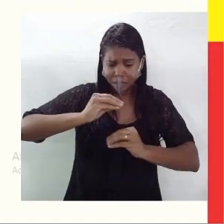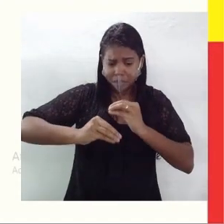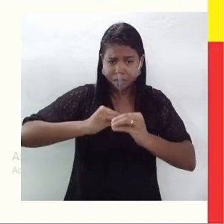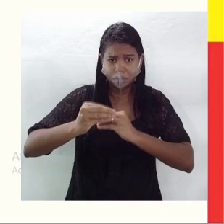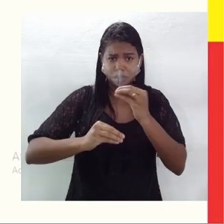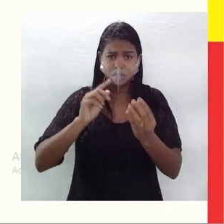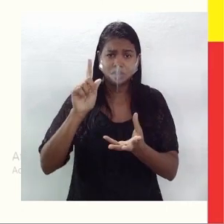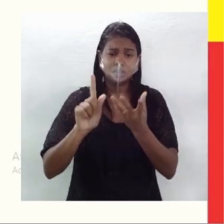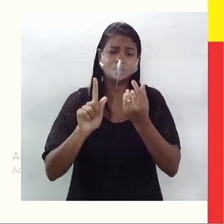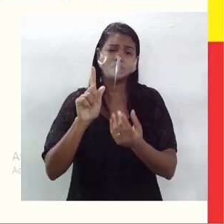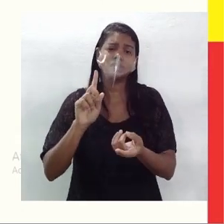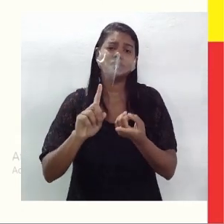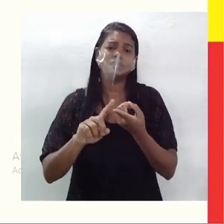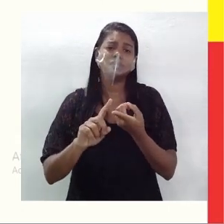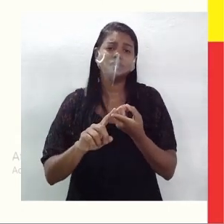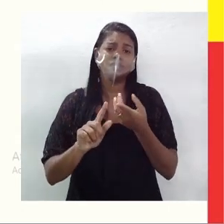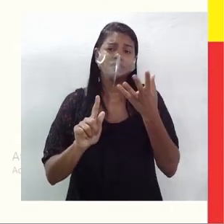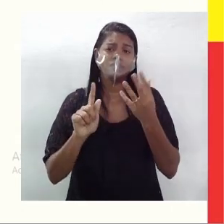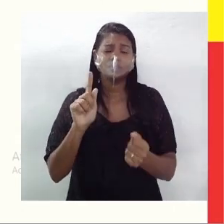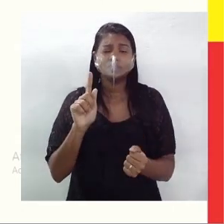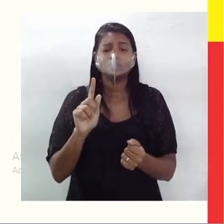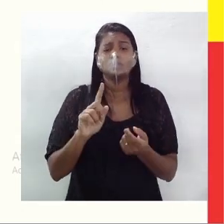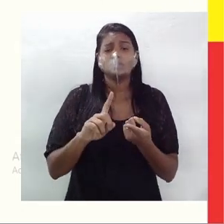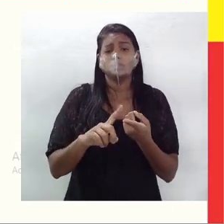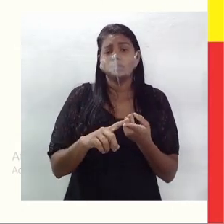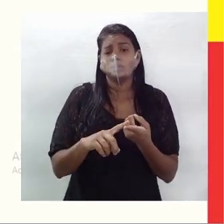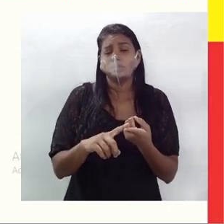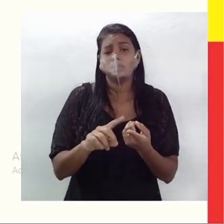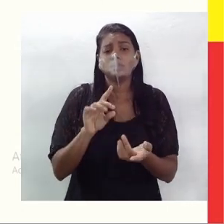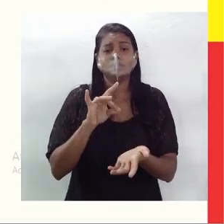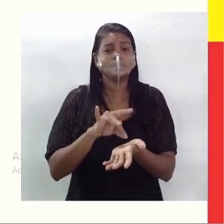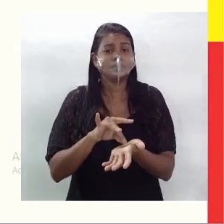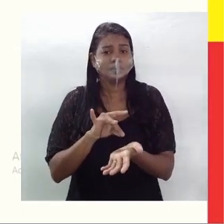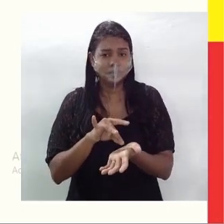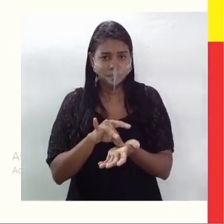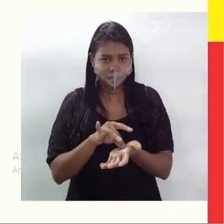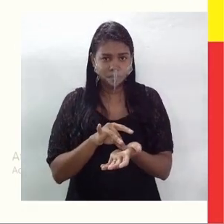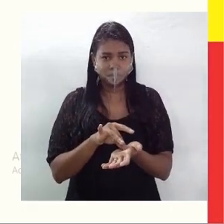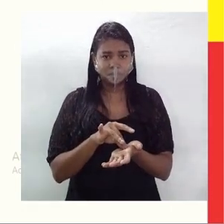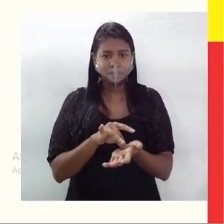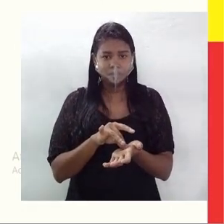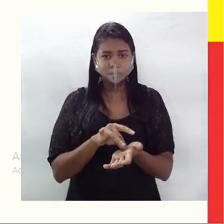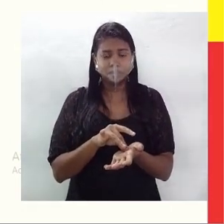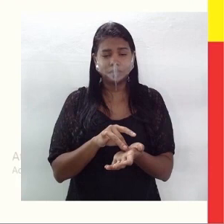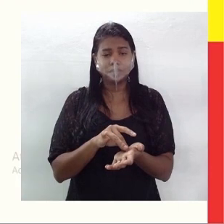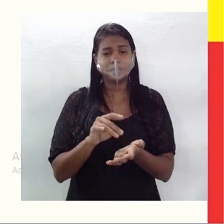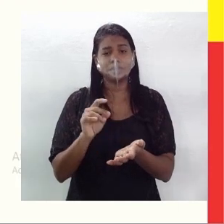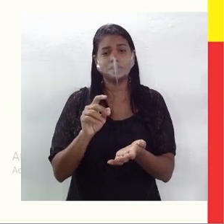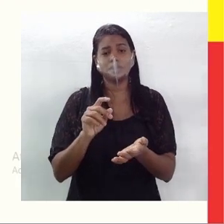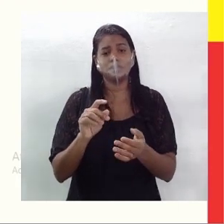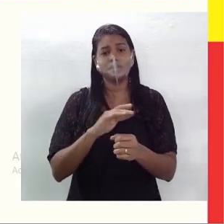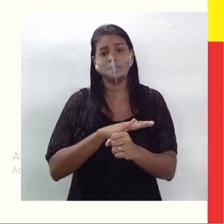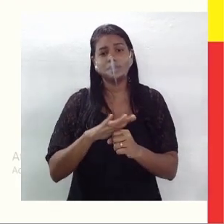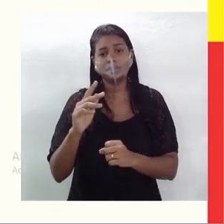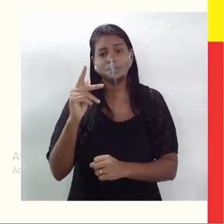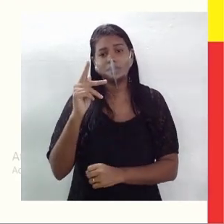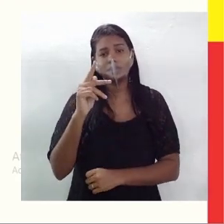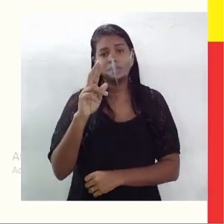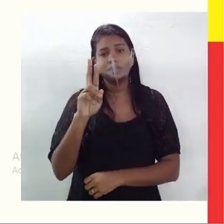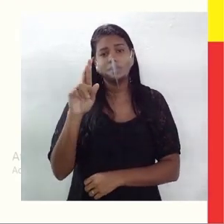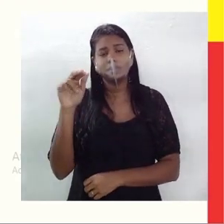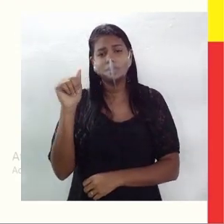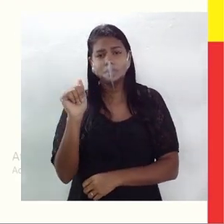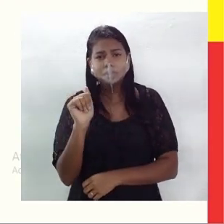gás carbônico, na realidade, vai ser uma substância pura, mas, na verdade, ela